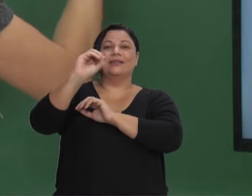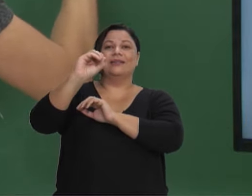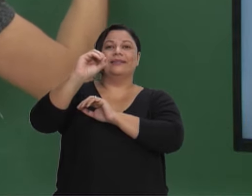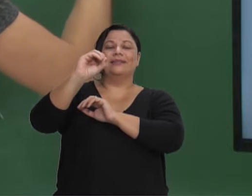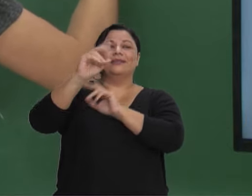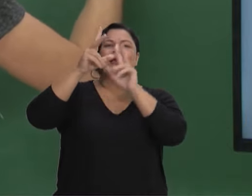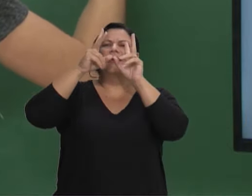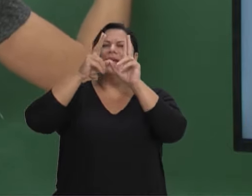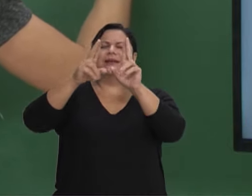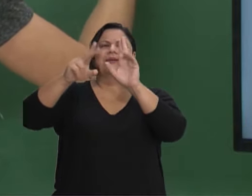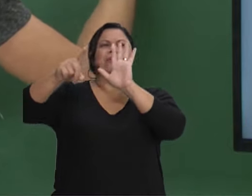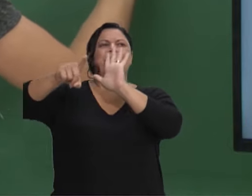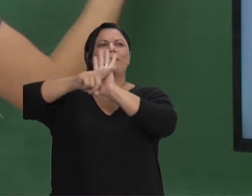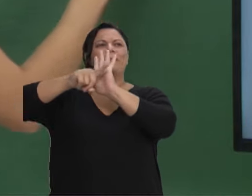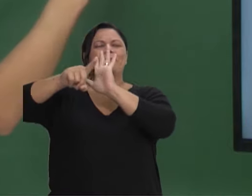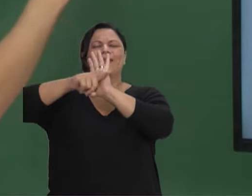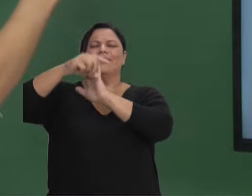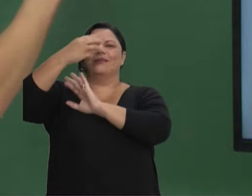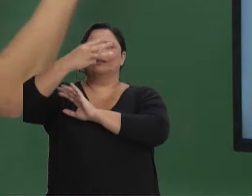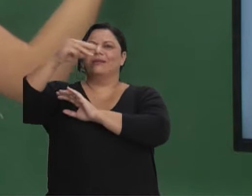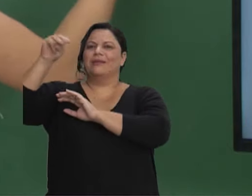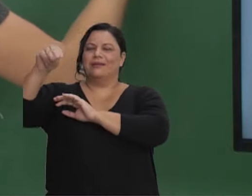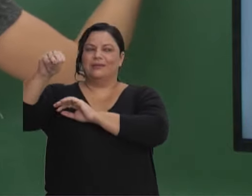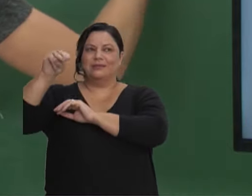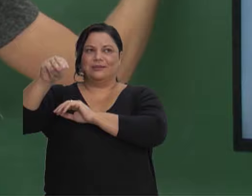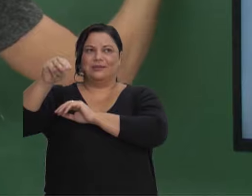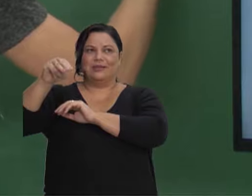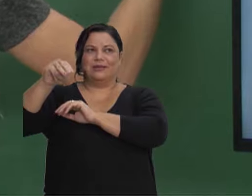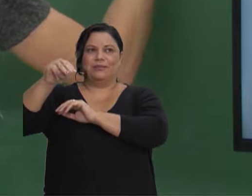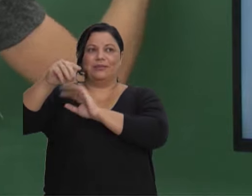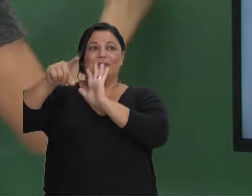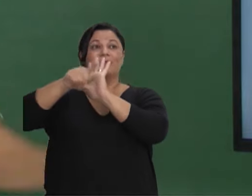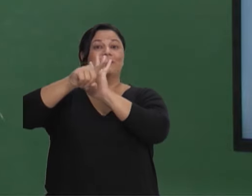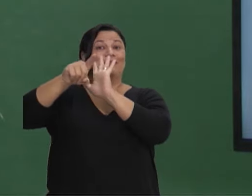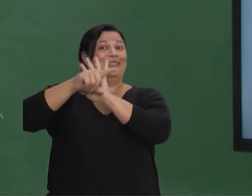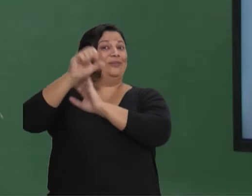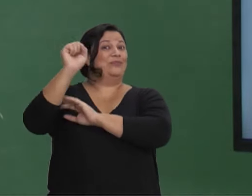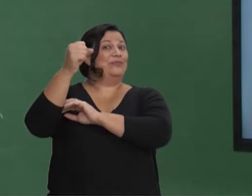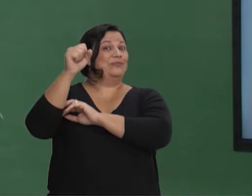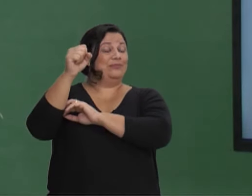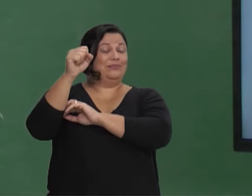menos 3m menos 8.